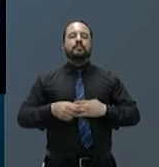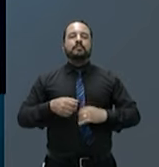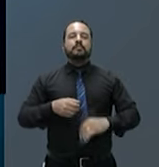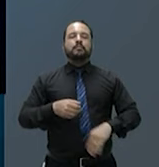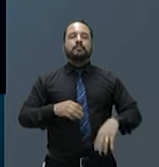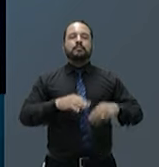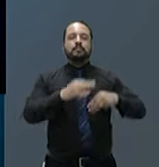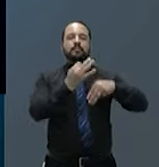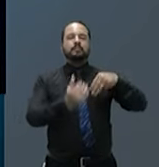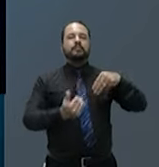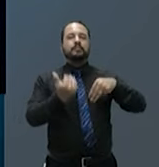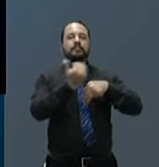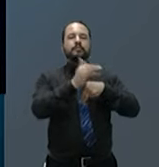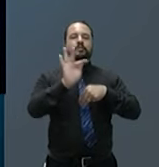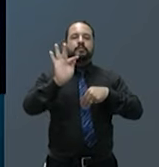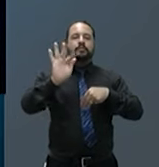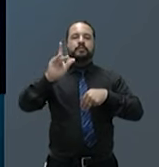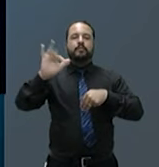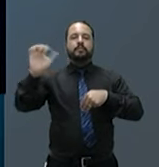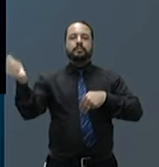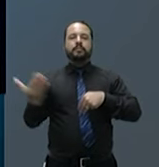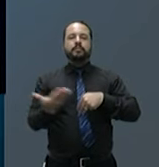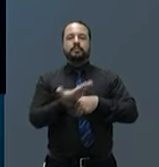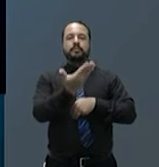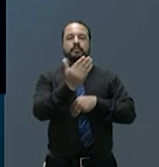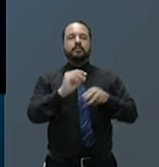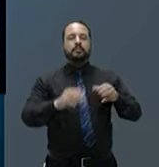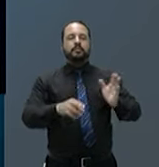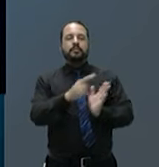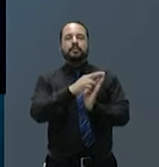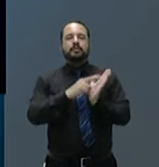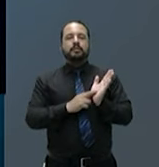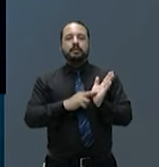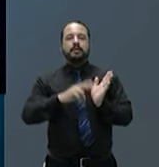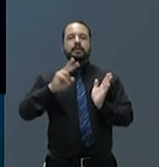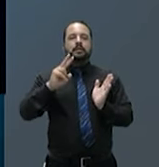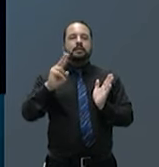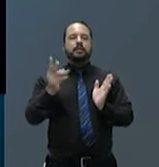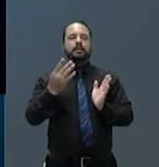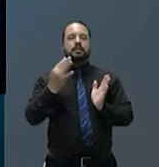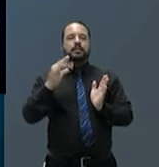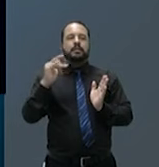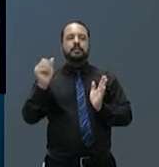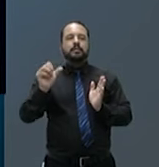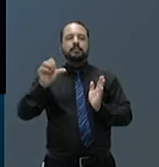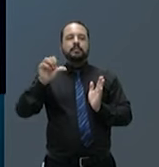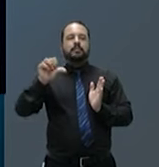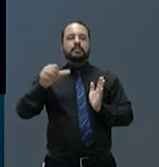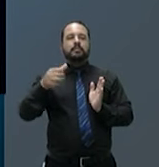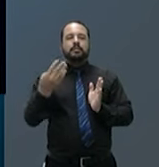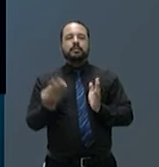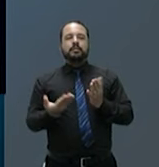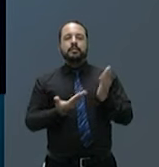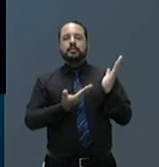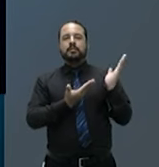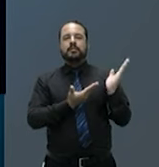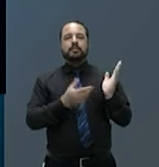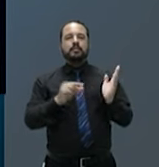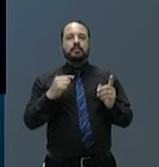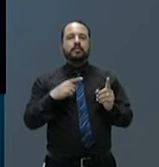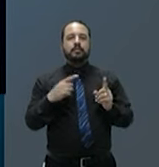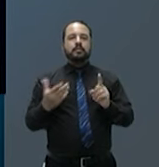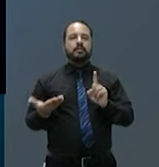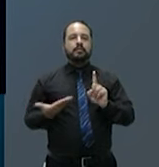Ministro Falcão? Pois não, presidente. Vossa Excelência é relator da HDE 6563. Nós temos aqui sustentação